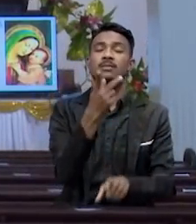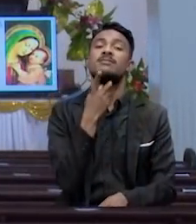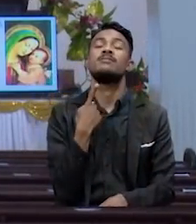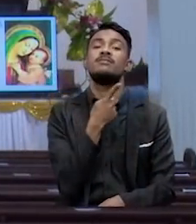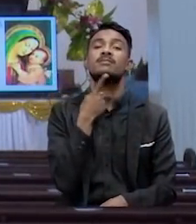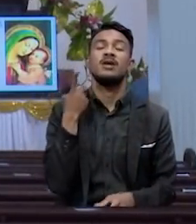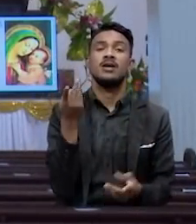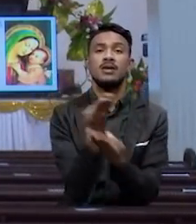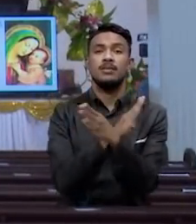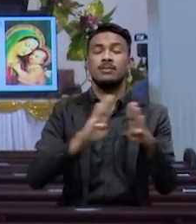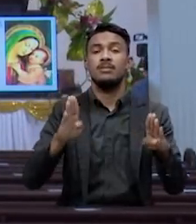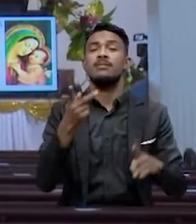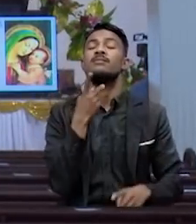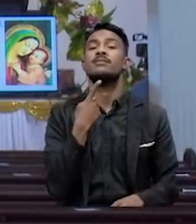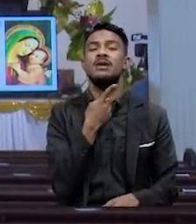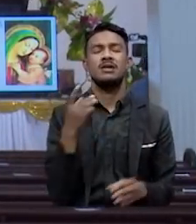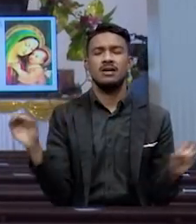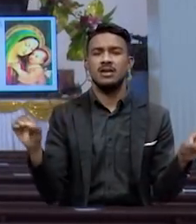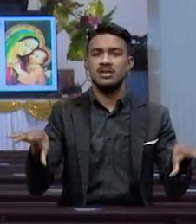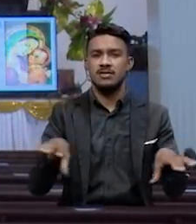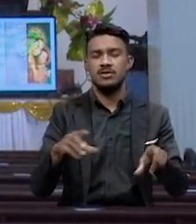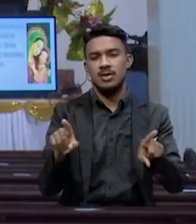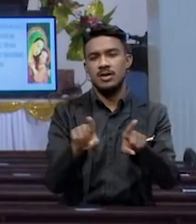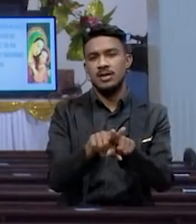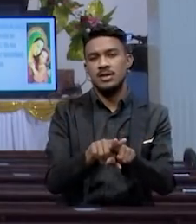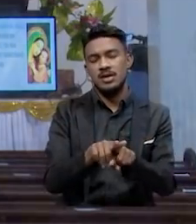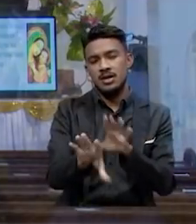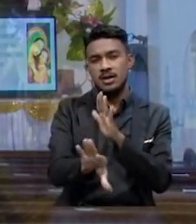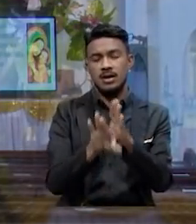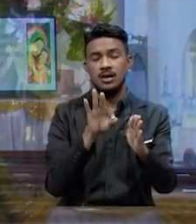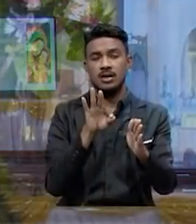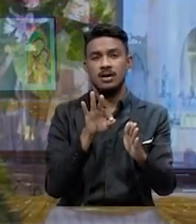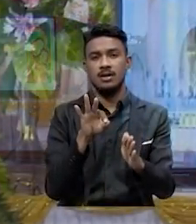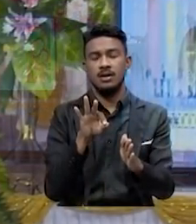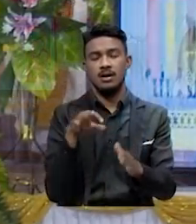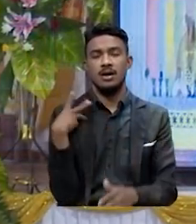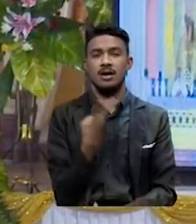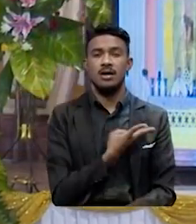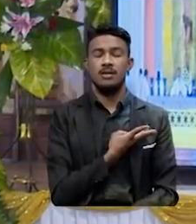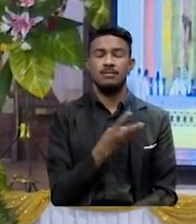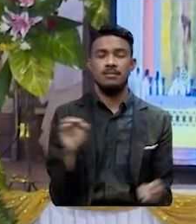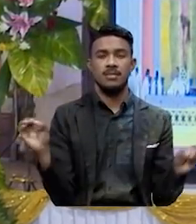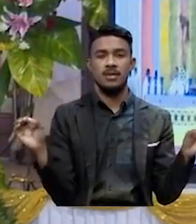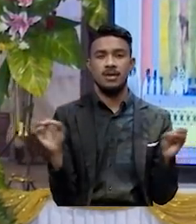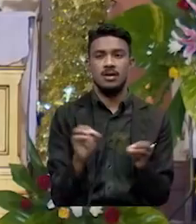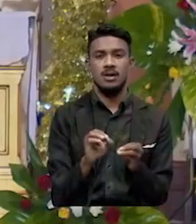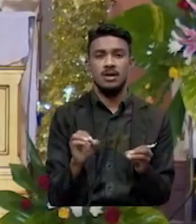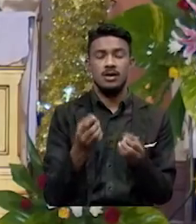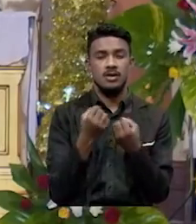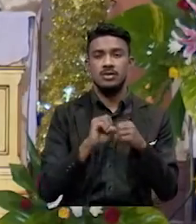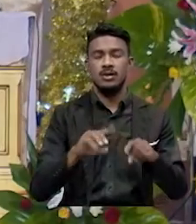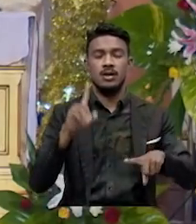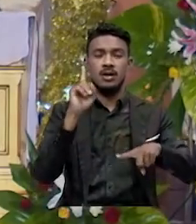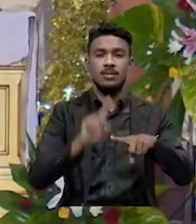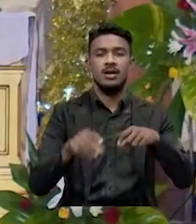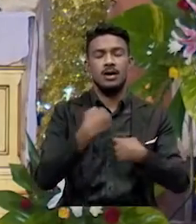padre el servisu undar ke kiraheta ami la altera ke de la bele